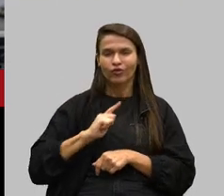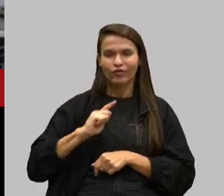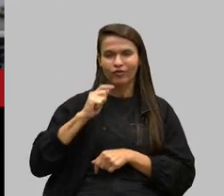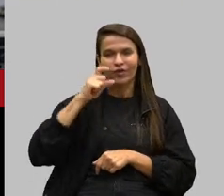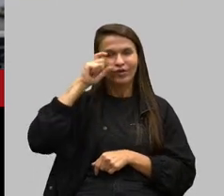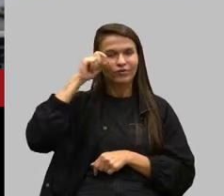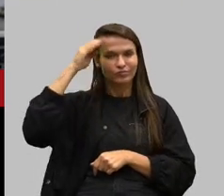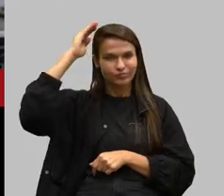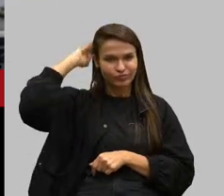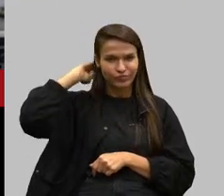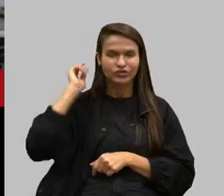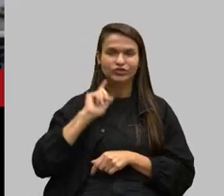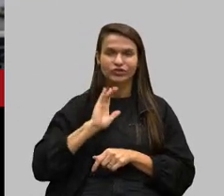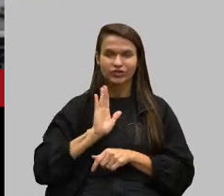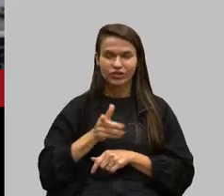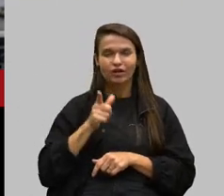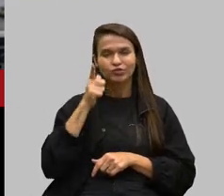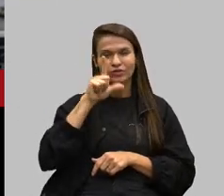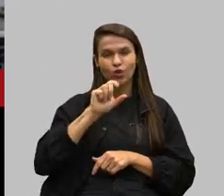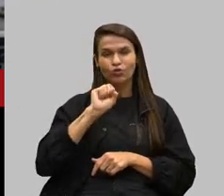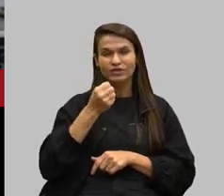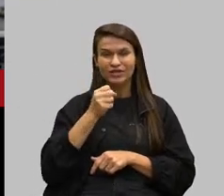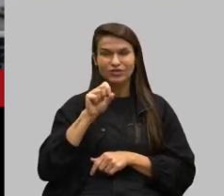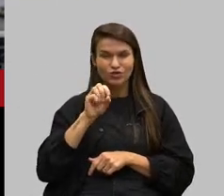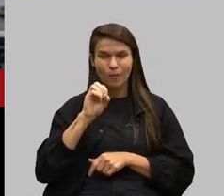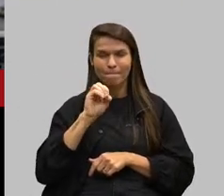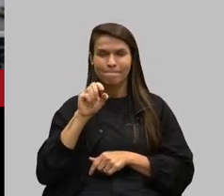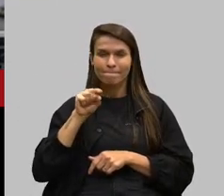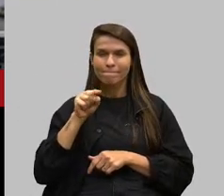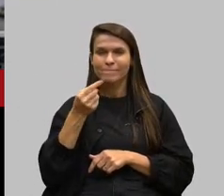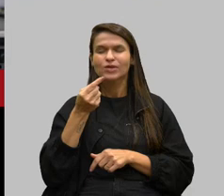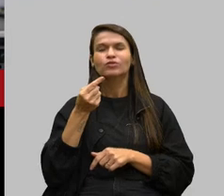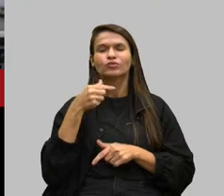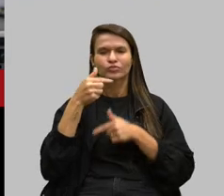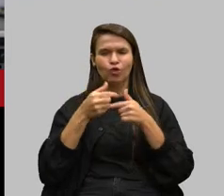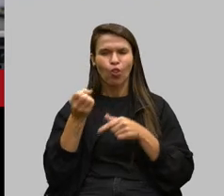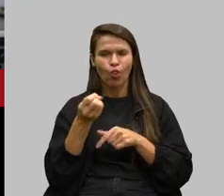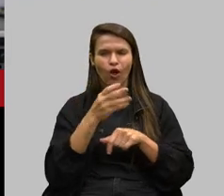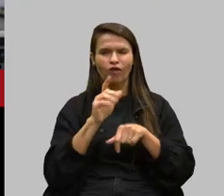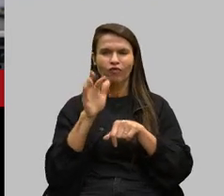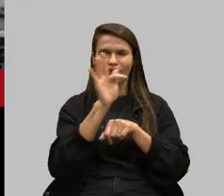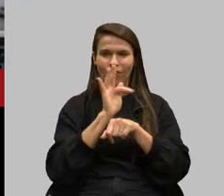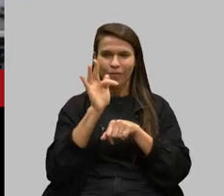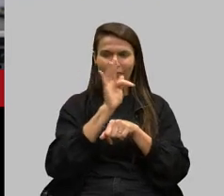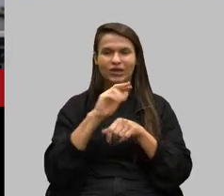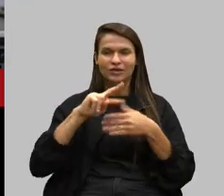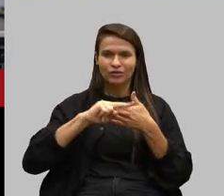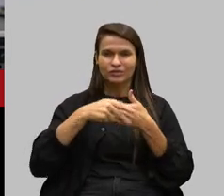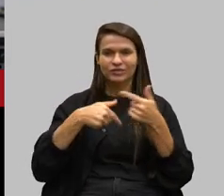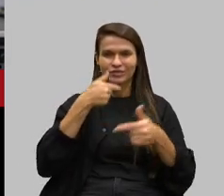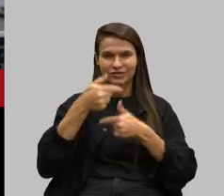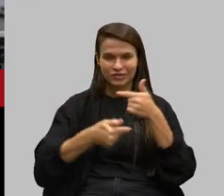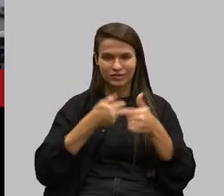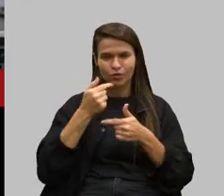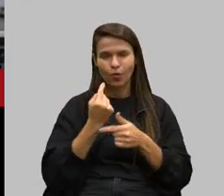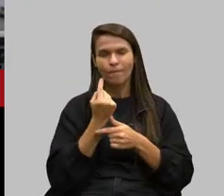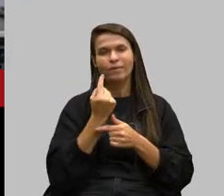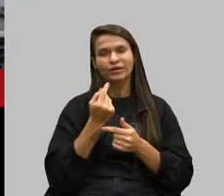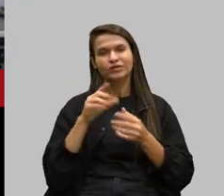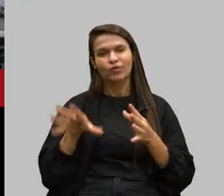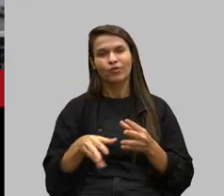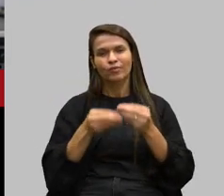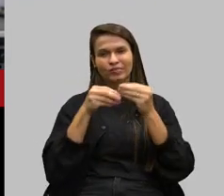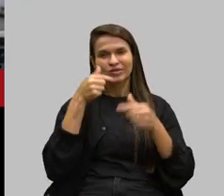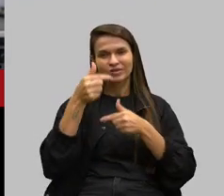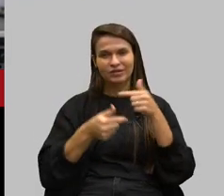800.000 empregos formais novos empregos formais e e fruto desse trabalho uma das coisas que agrega esse